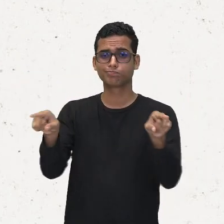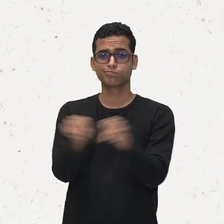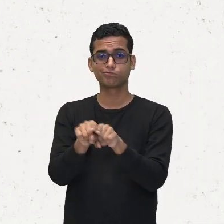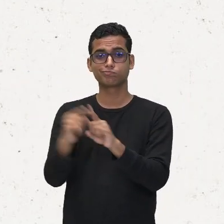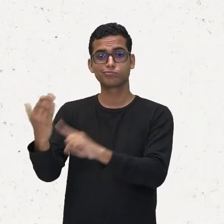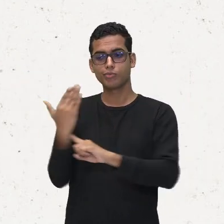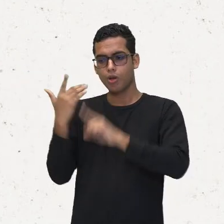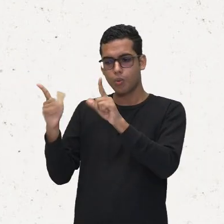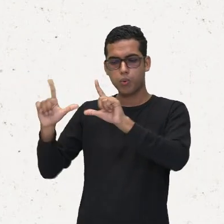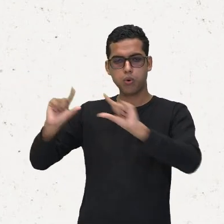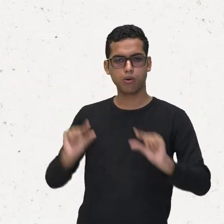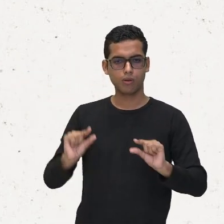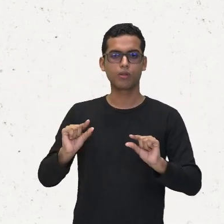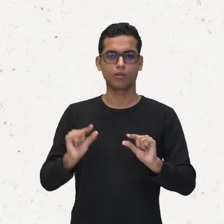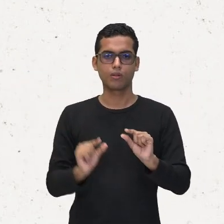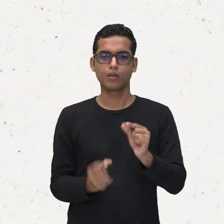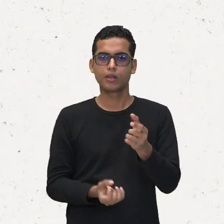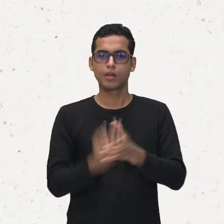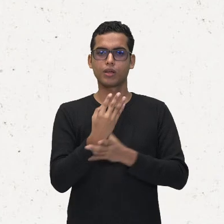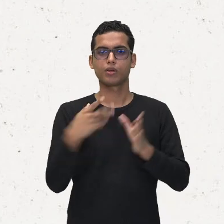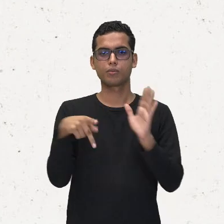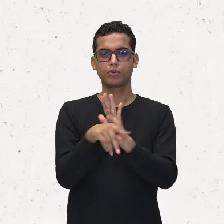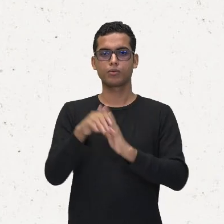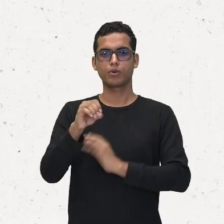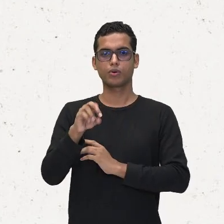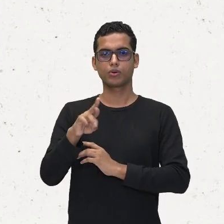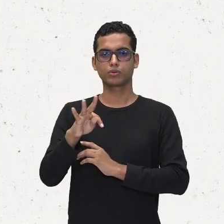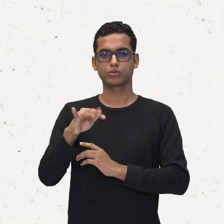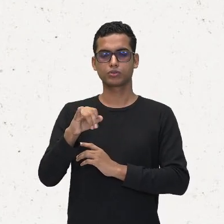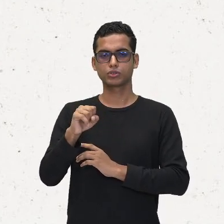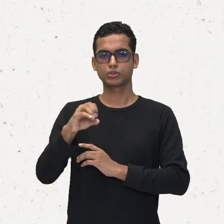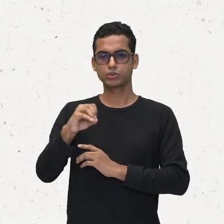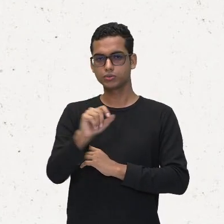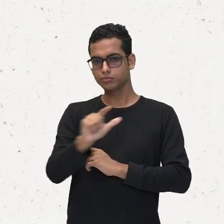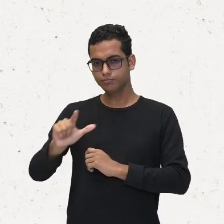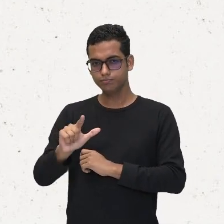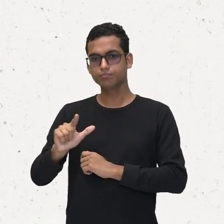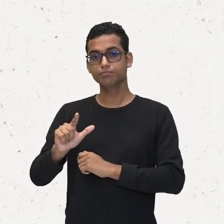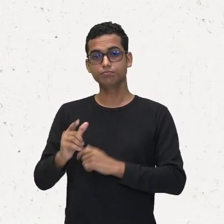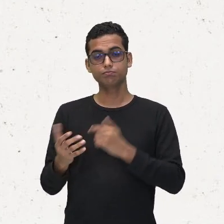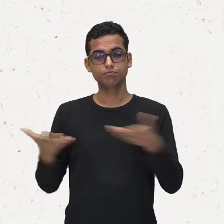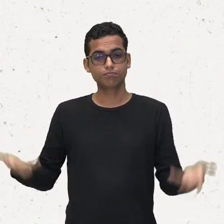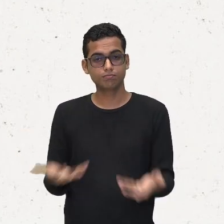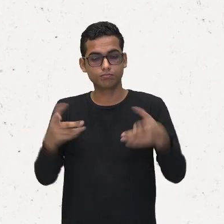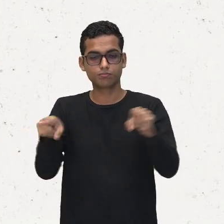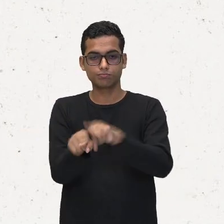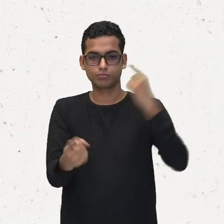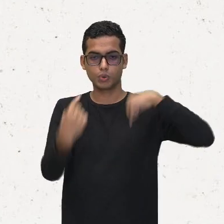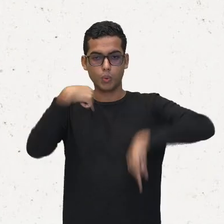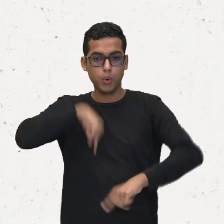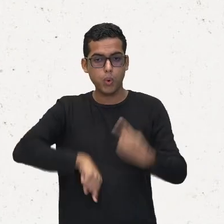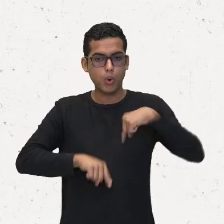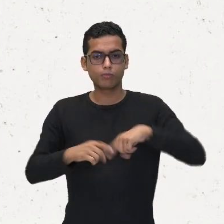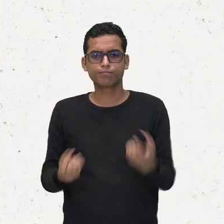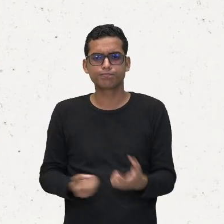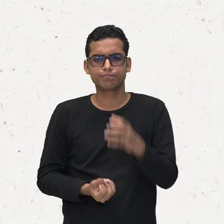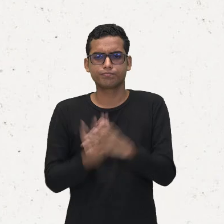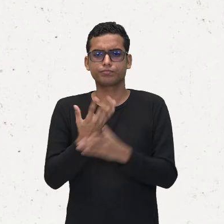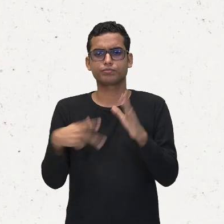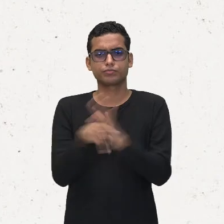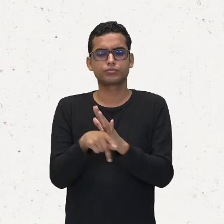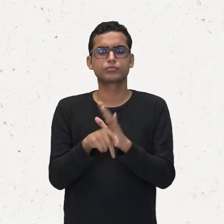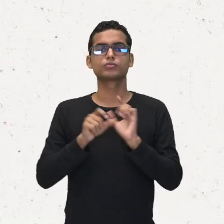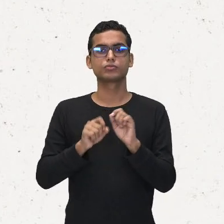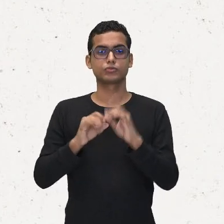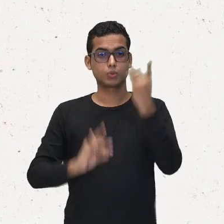diminuição da produção desse cortisol, né, que além de estimular o organismo também a produzir hormônios como